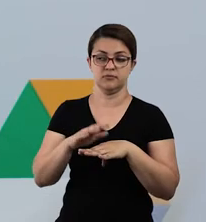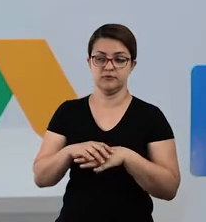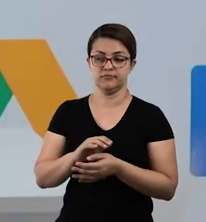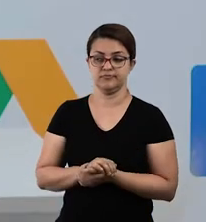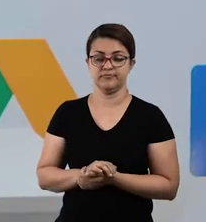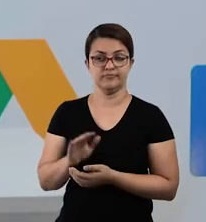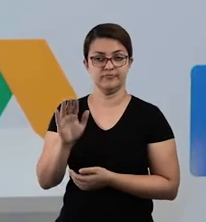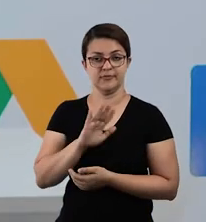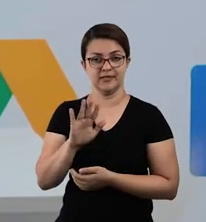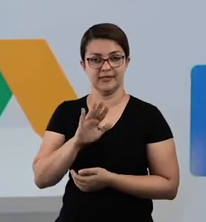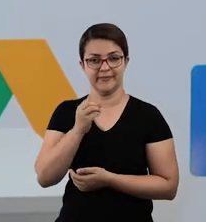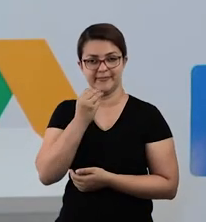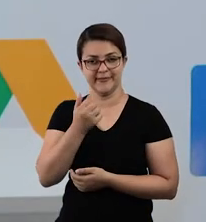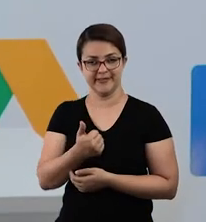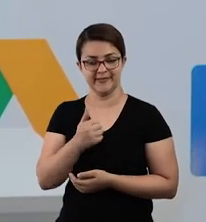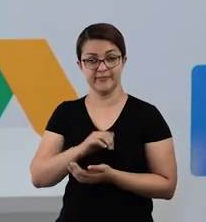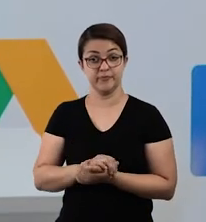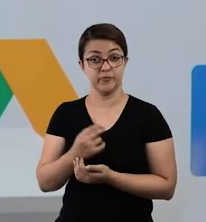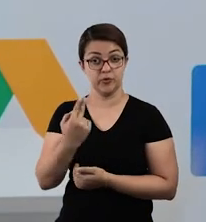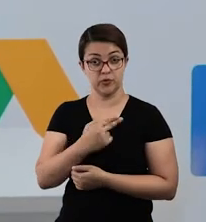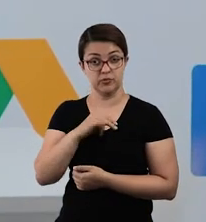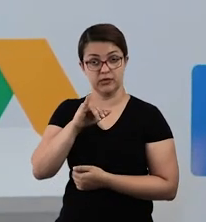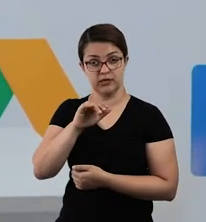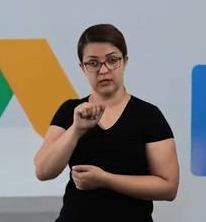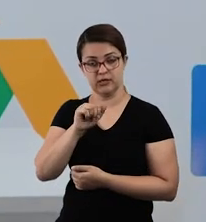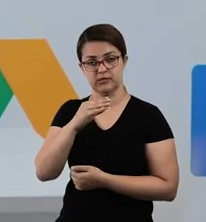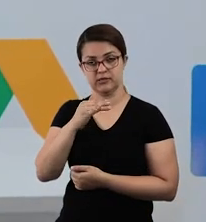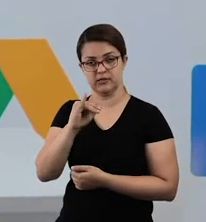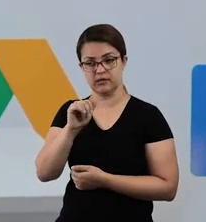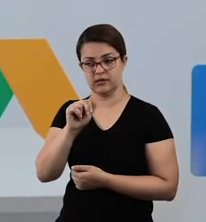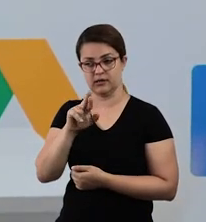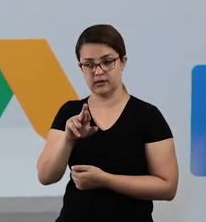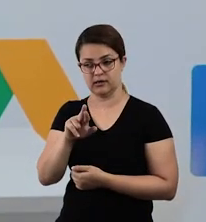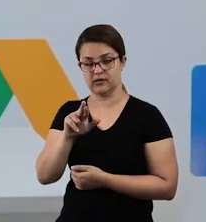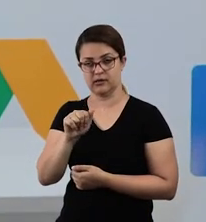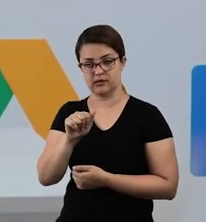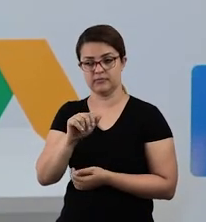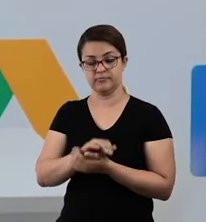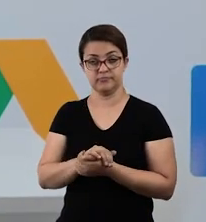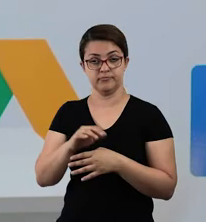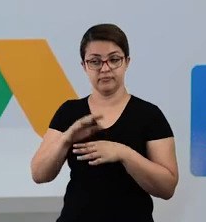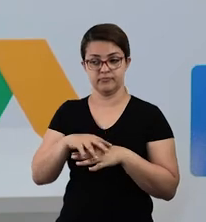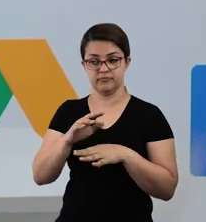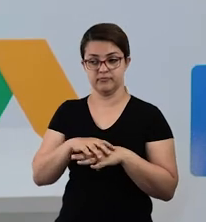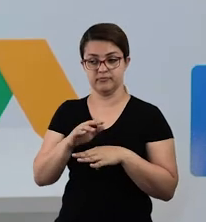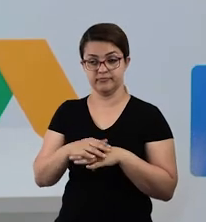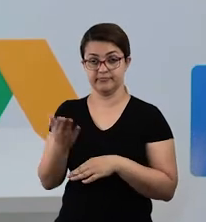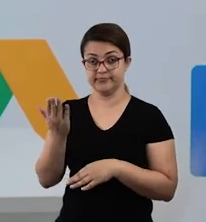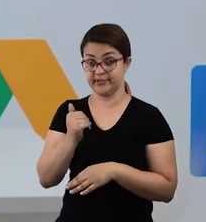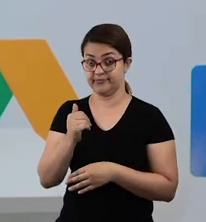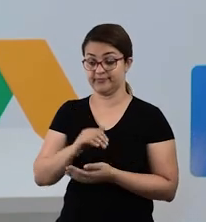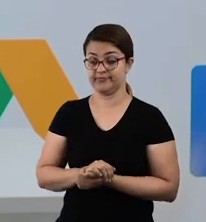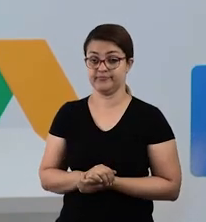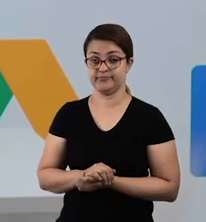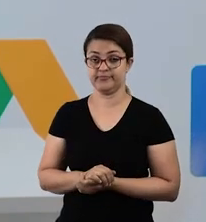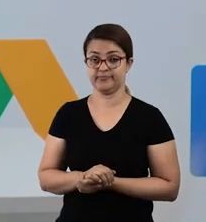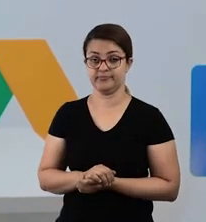volto. Olá, crianças, tudo bem? Eu sou a professora Iaciara e agora eu vou falar com vocês sobre matemática. Vamos lá?